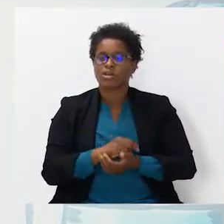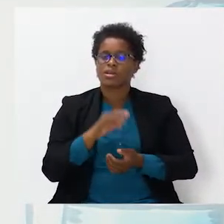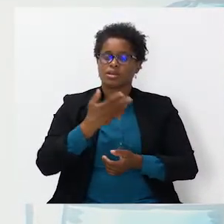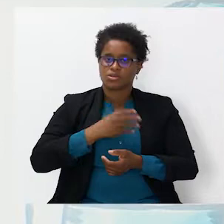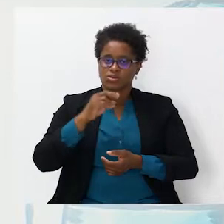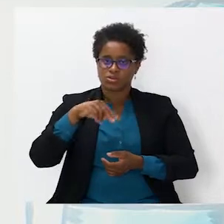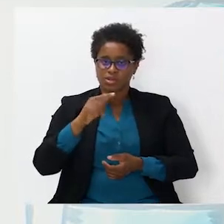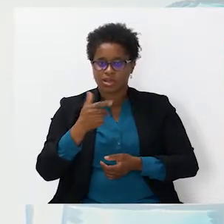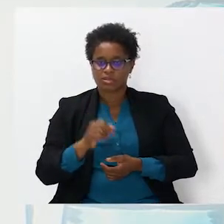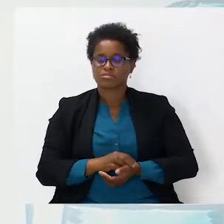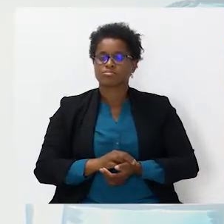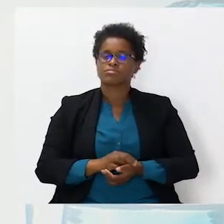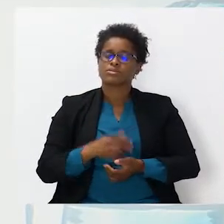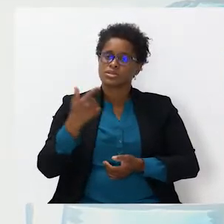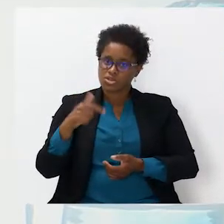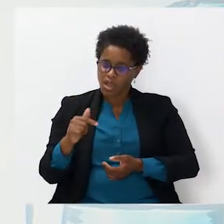Neto estavam